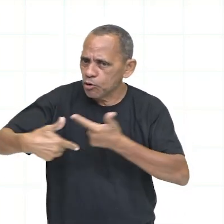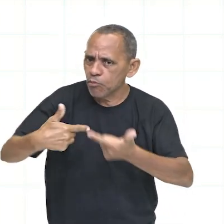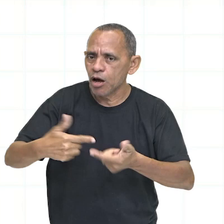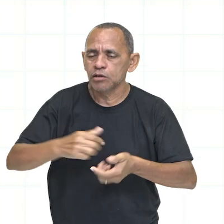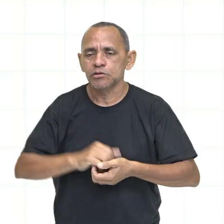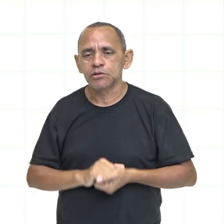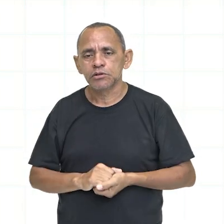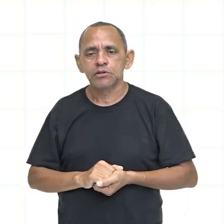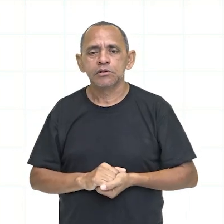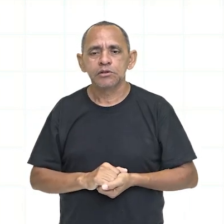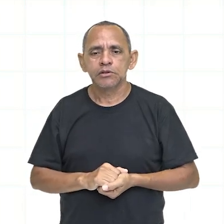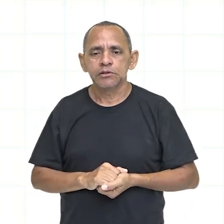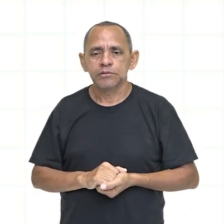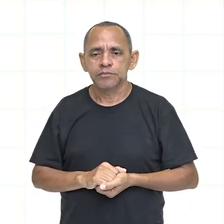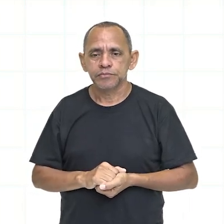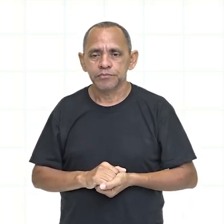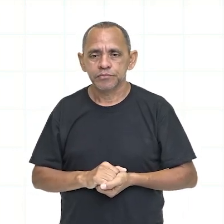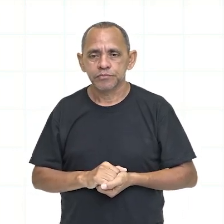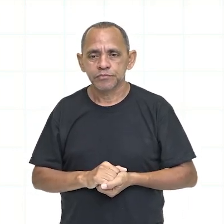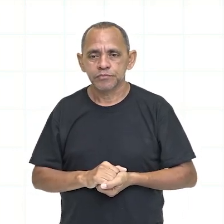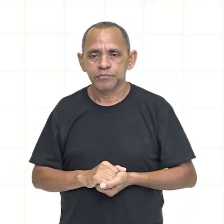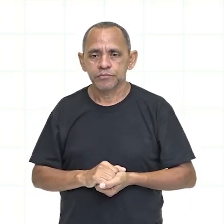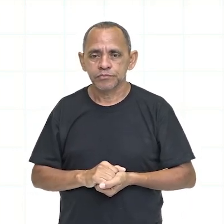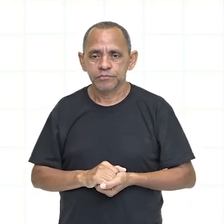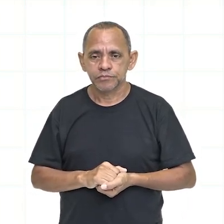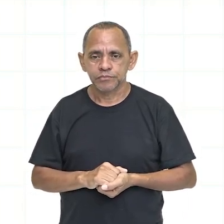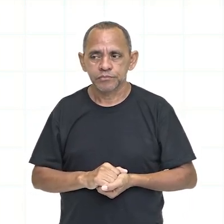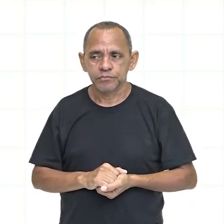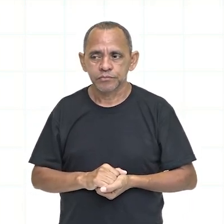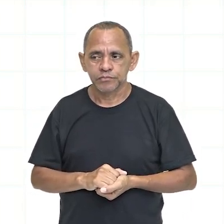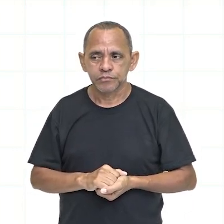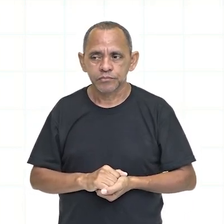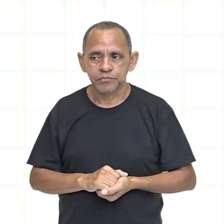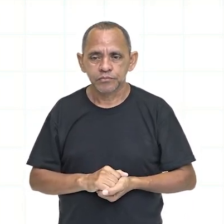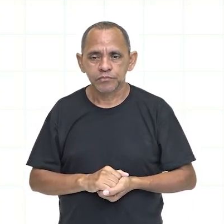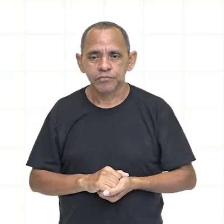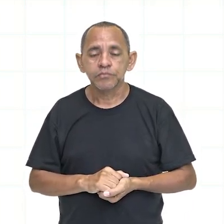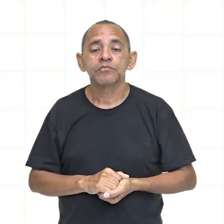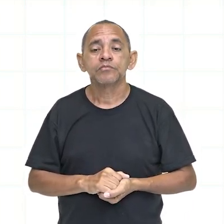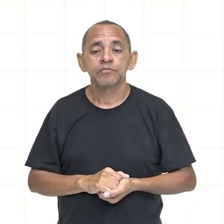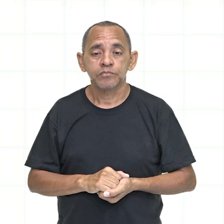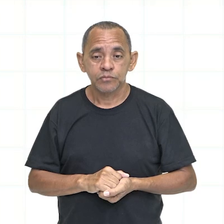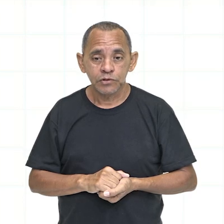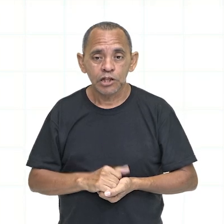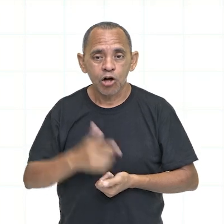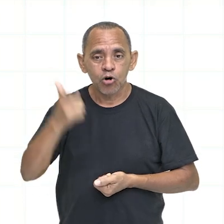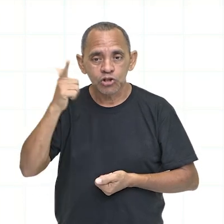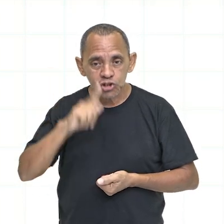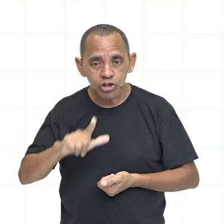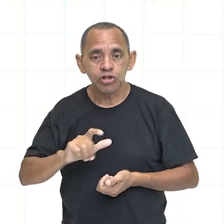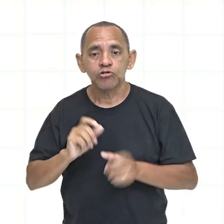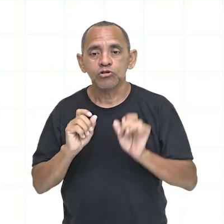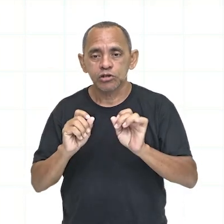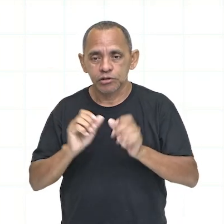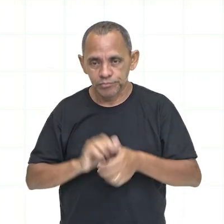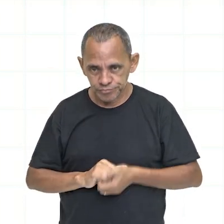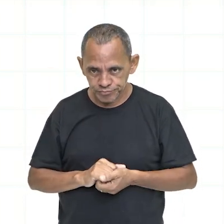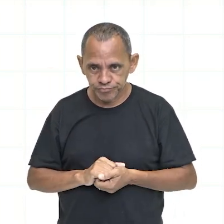Arranja um emprego nesse contexto aqui, né? She was hired as a language tutor. Ela foi, então, empregada, né?